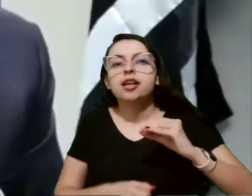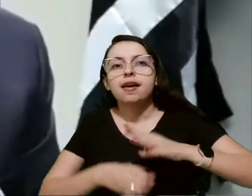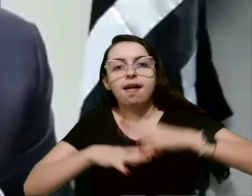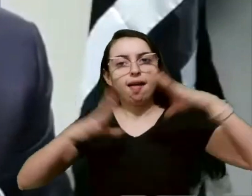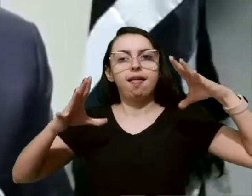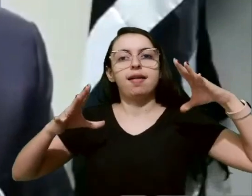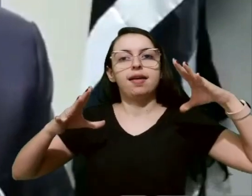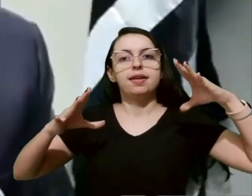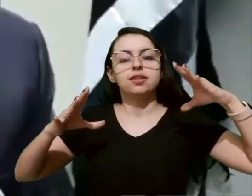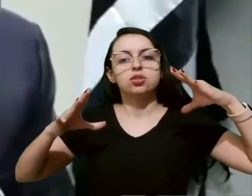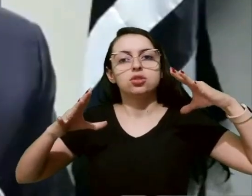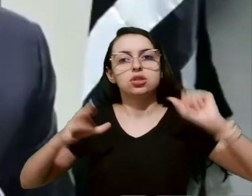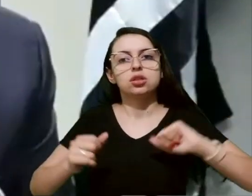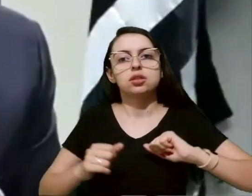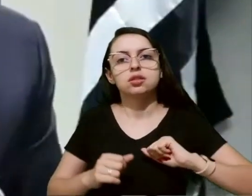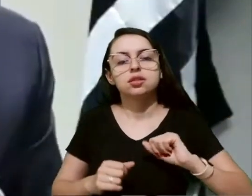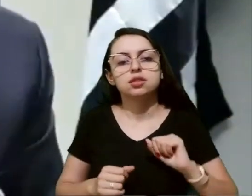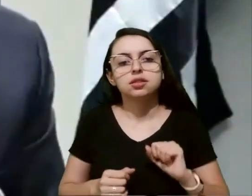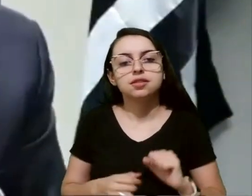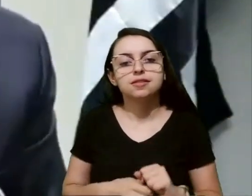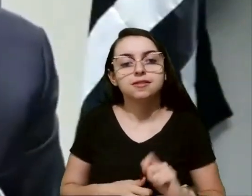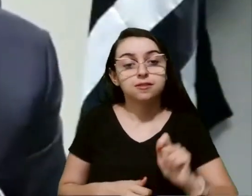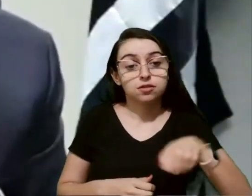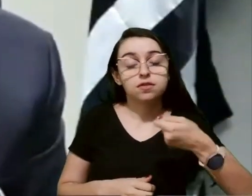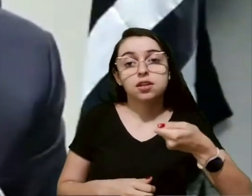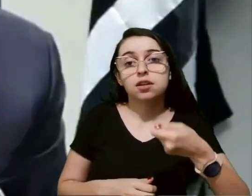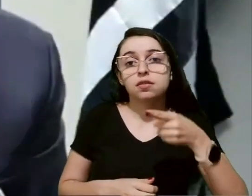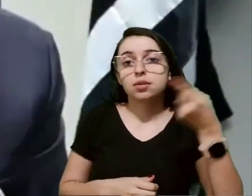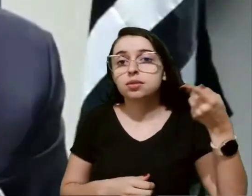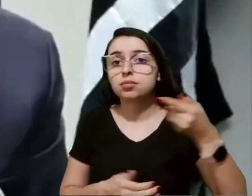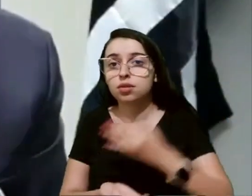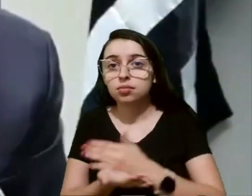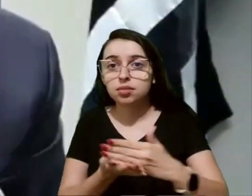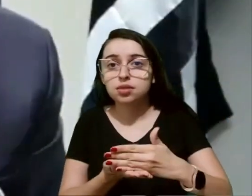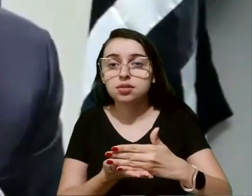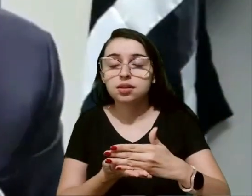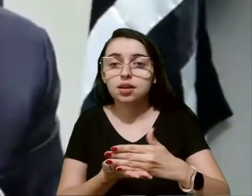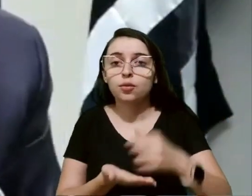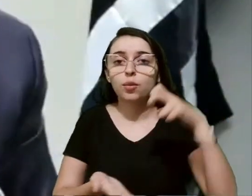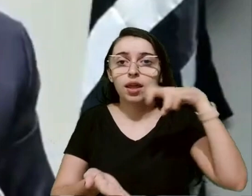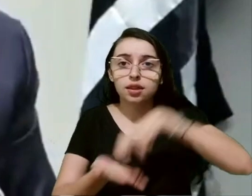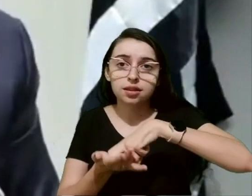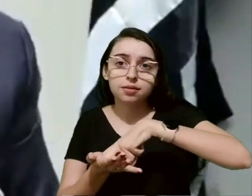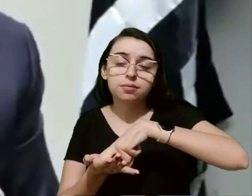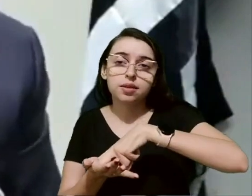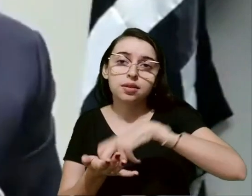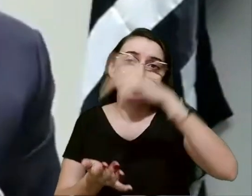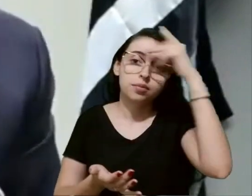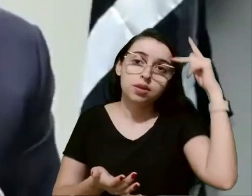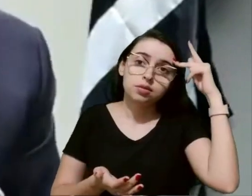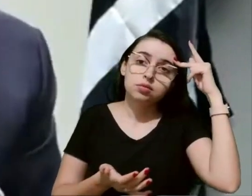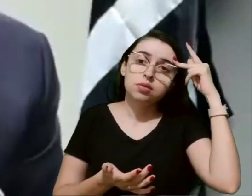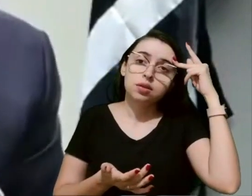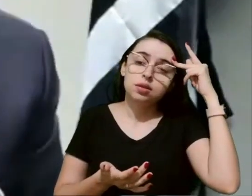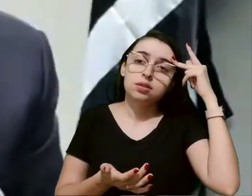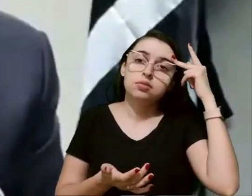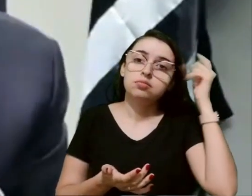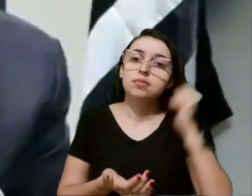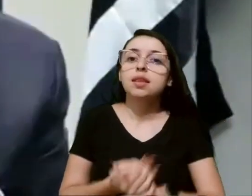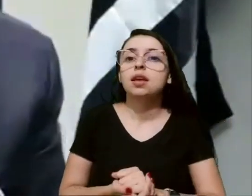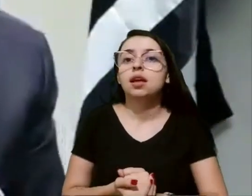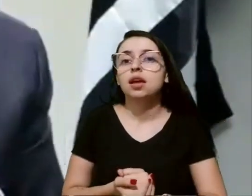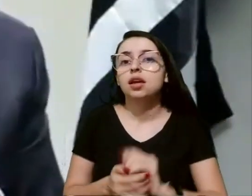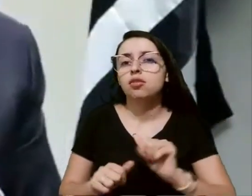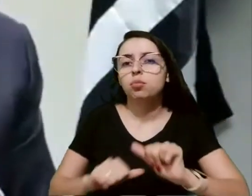alta, isso significa que você vai começar a iniciar o cumprimento de pena de pessoas que depois vão ser potencialmente